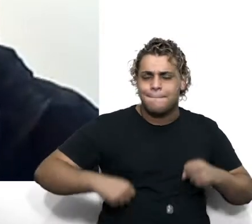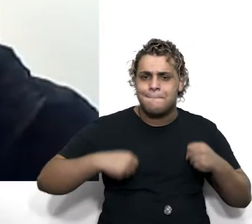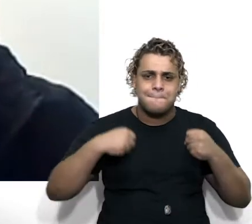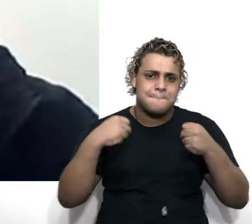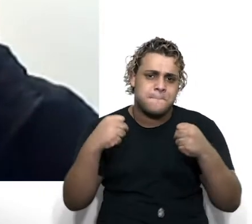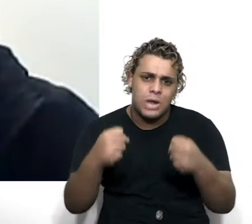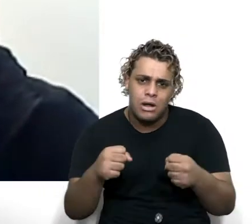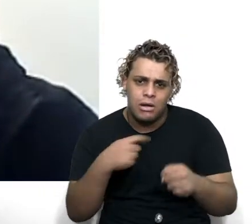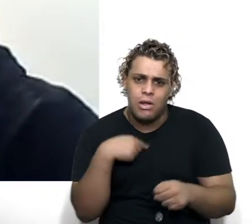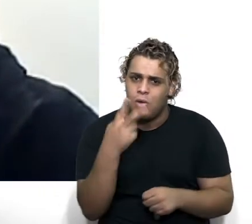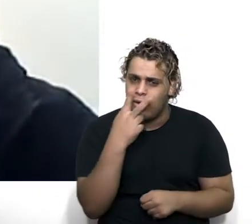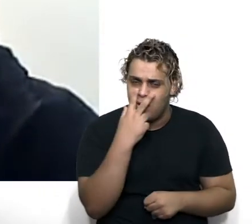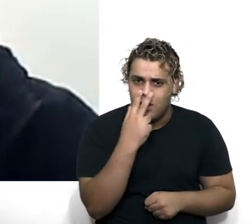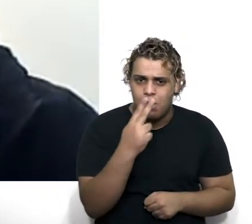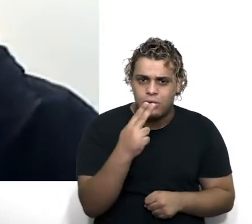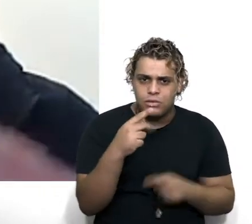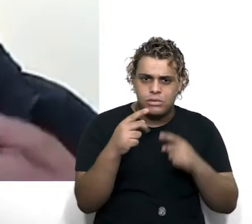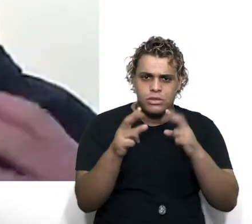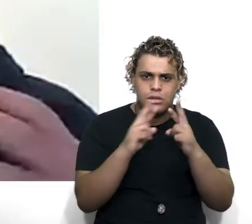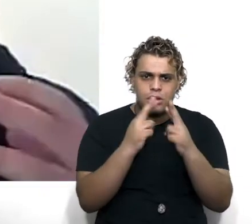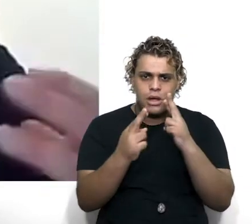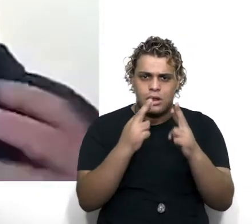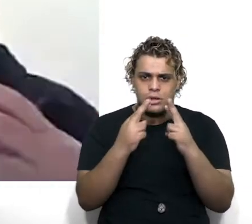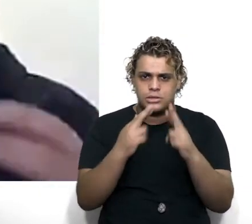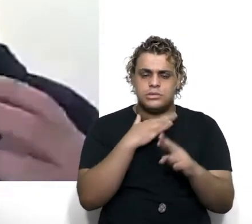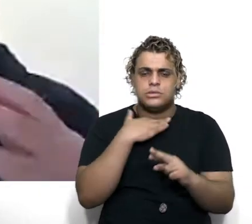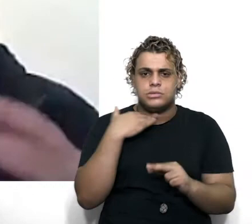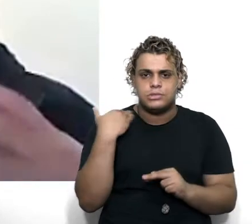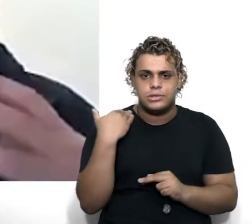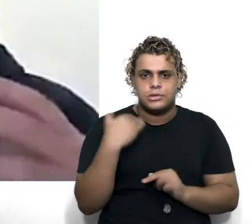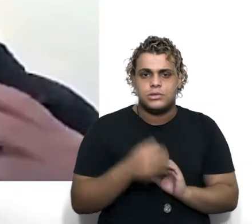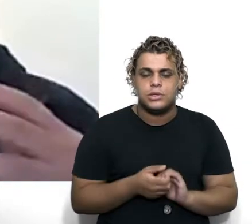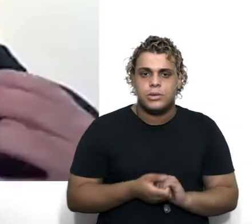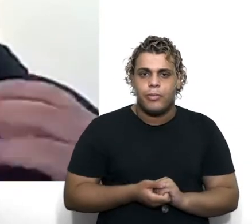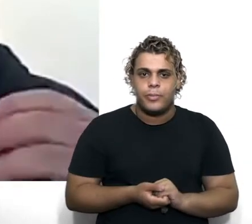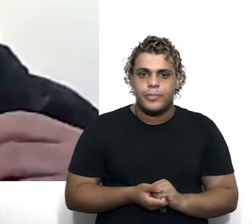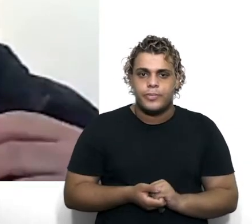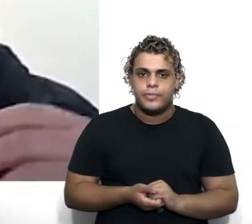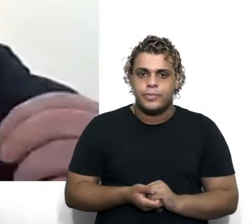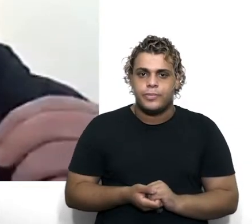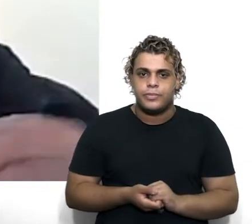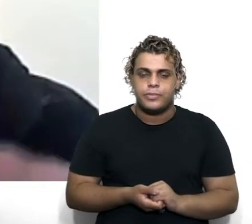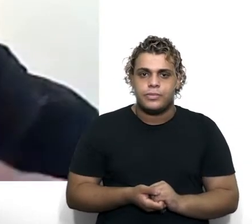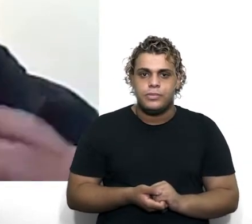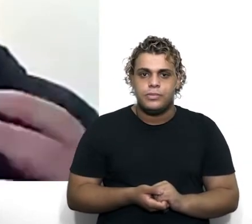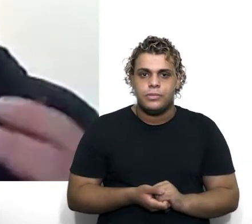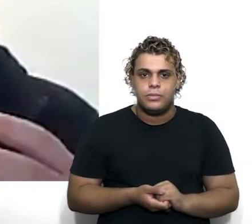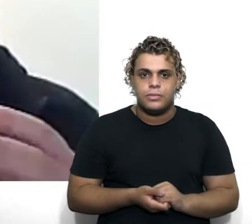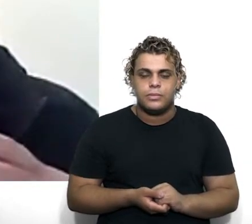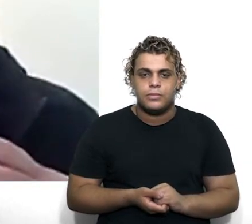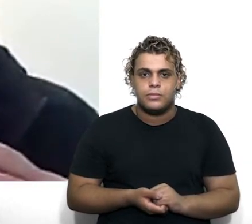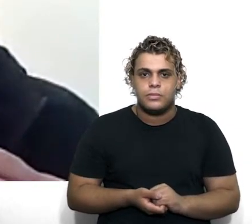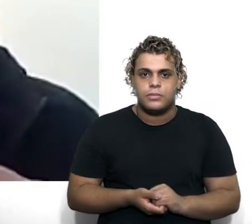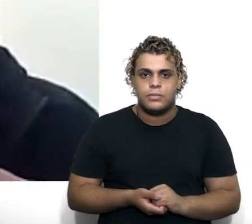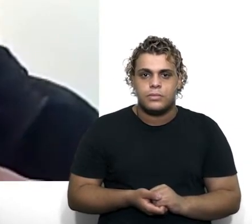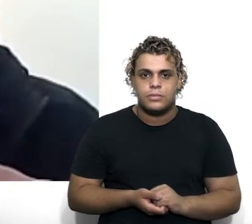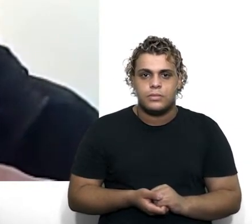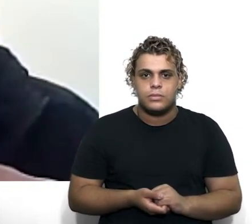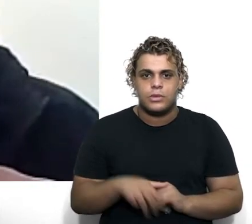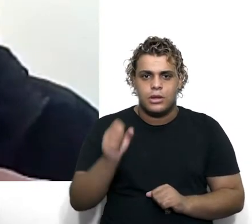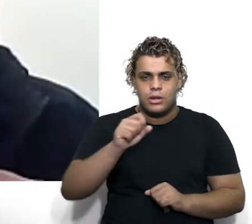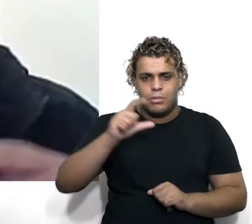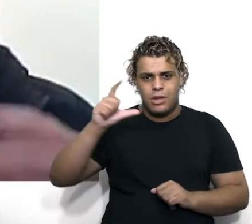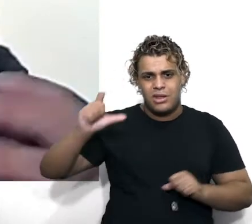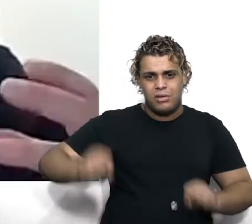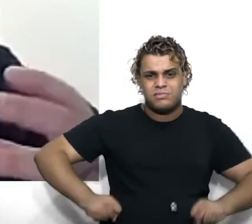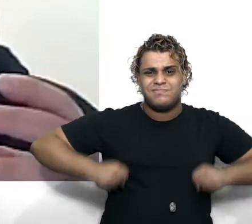essa presença da morte, não é? A presença da morte, de repente, coloca as pessoas, aumenta a eletricidade, é uma espécie...